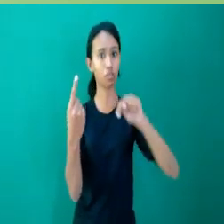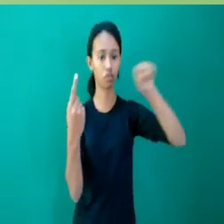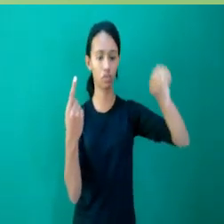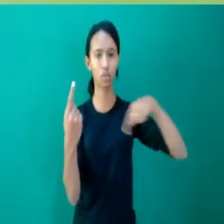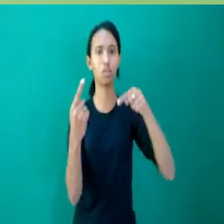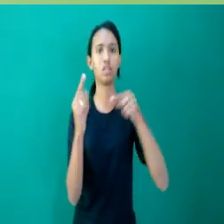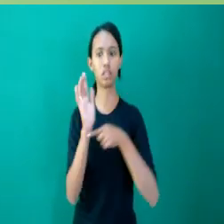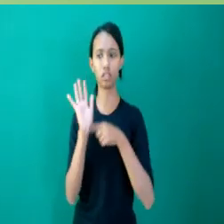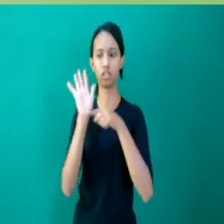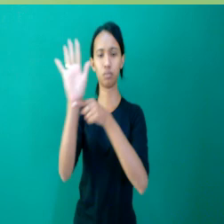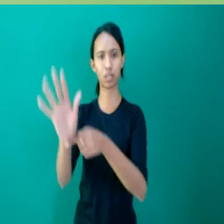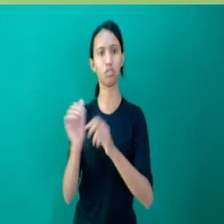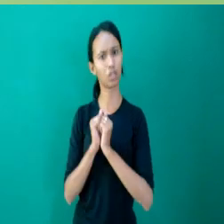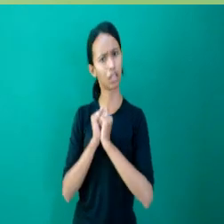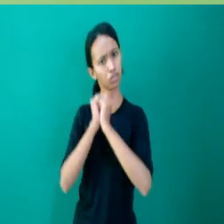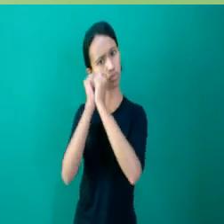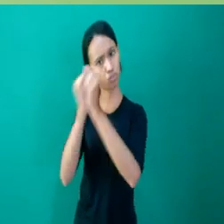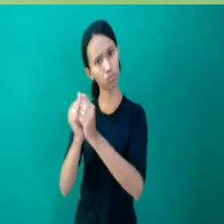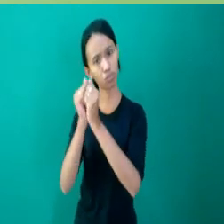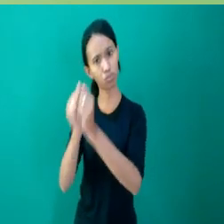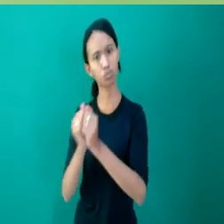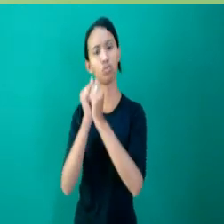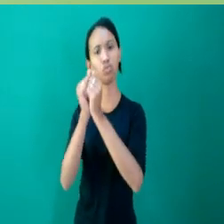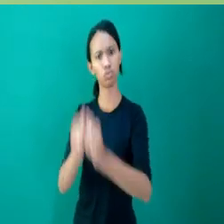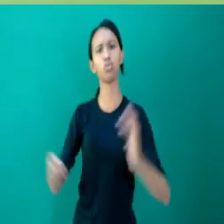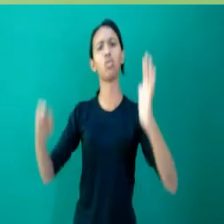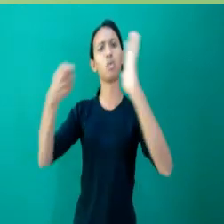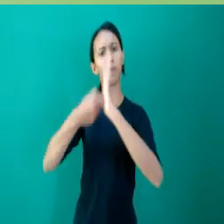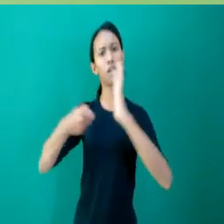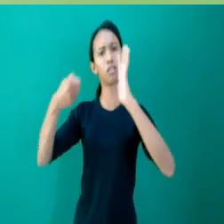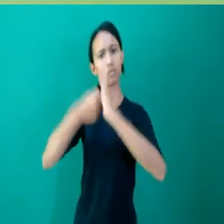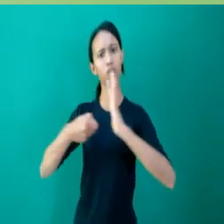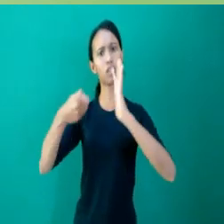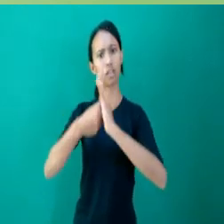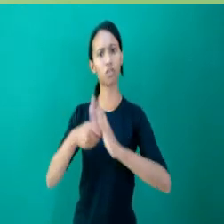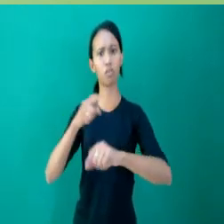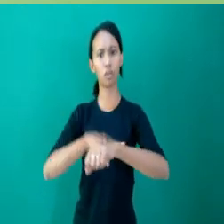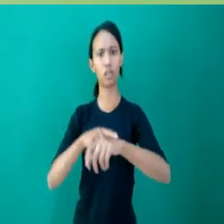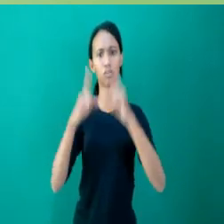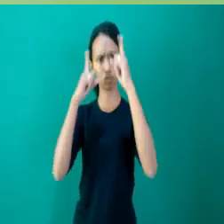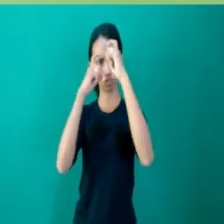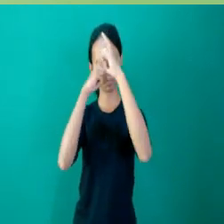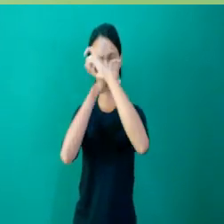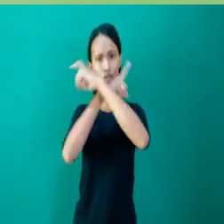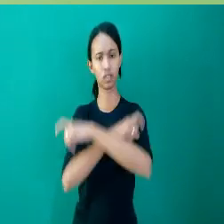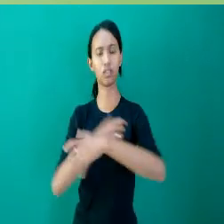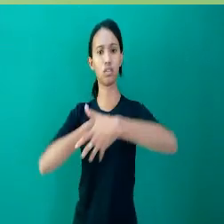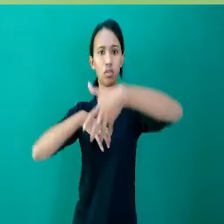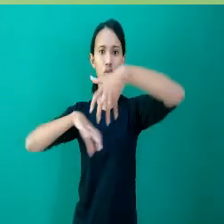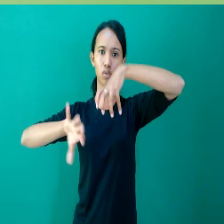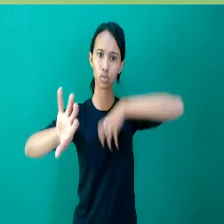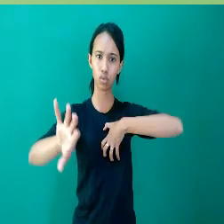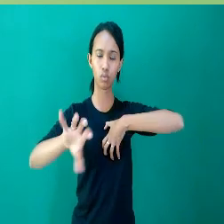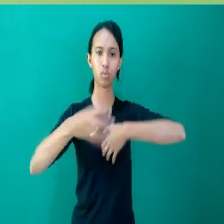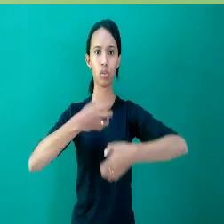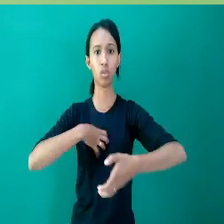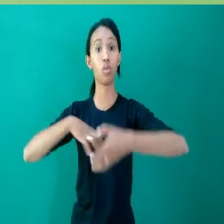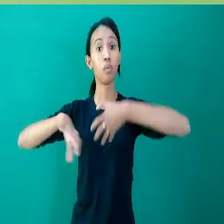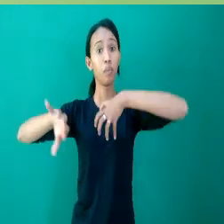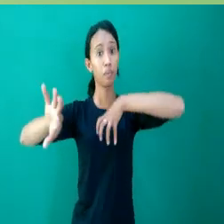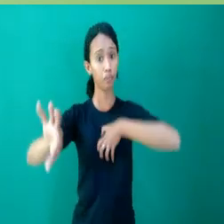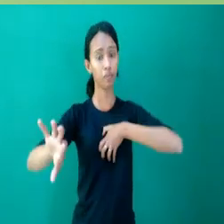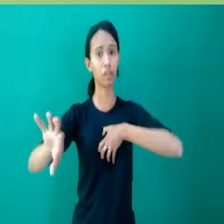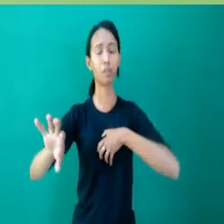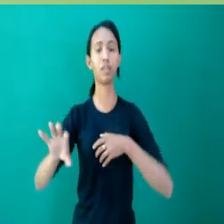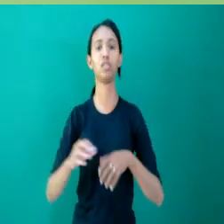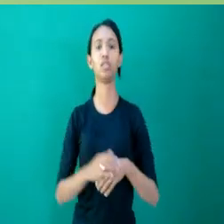aqui de mãos dadas, para podermos o quê? Enfrentar esse momento difícil com empatia, nos colocando no lugar de